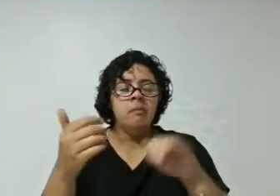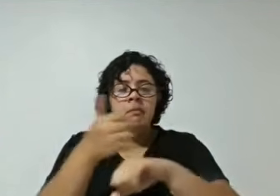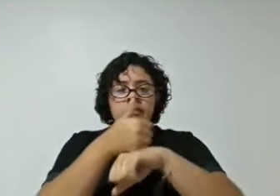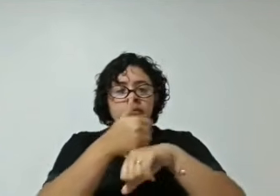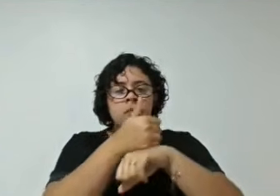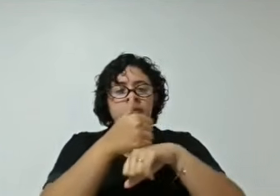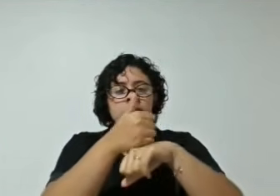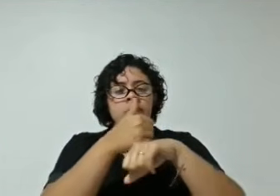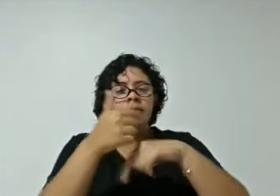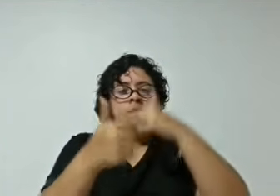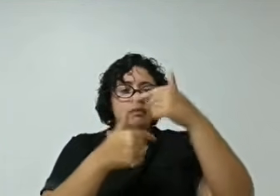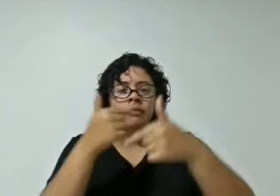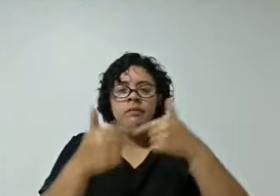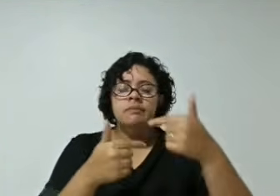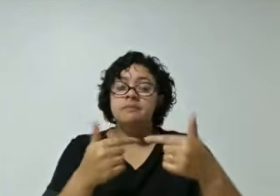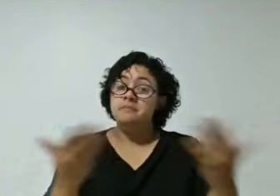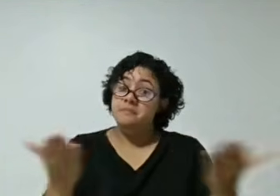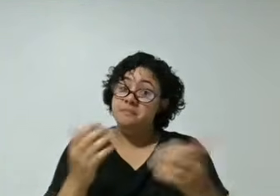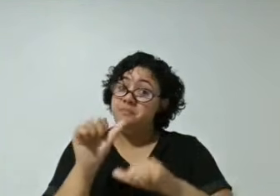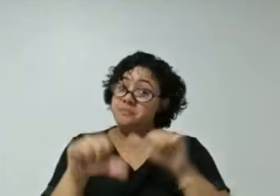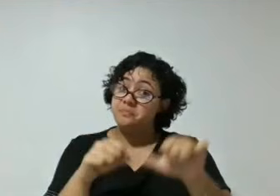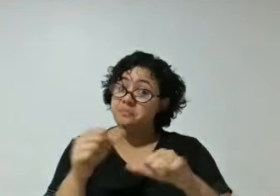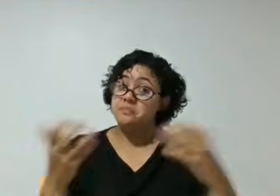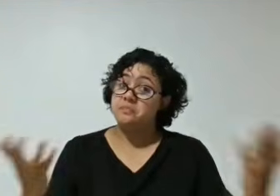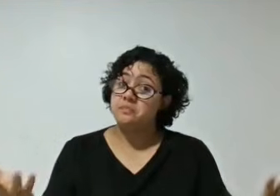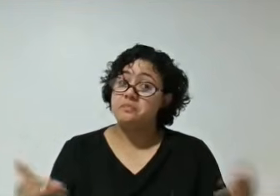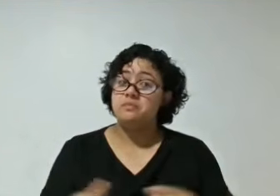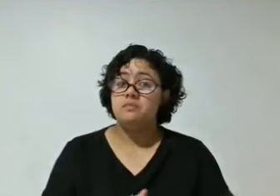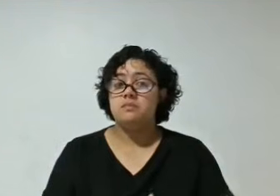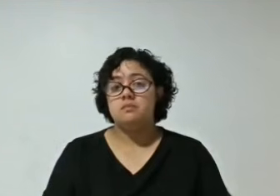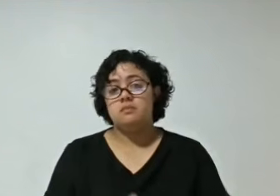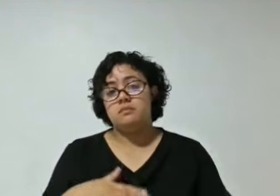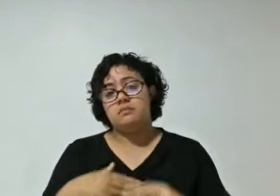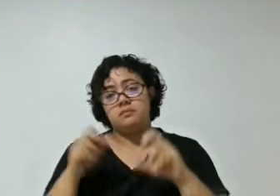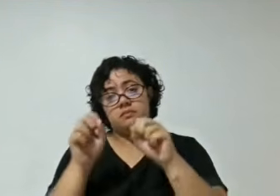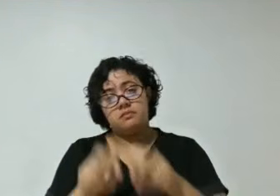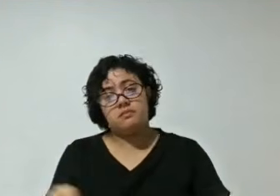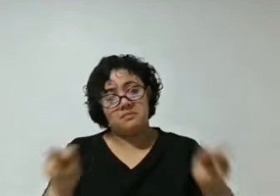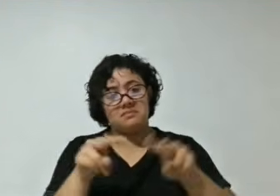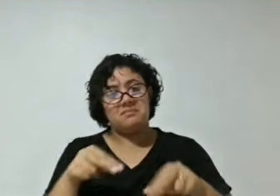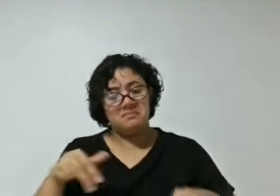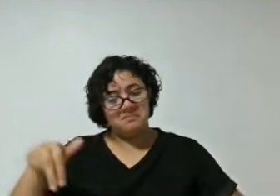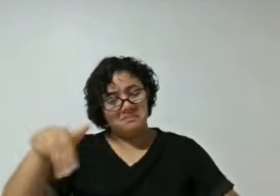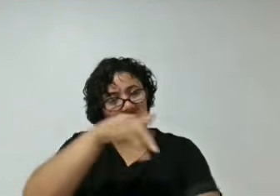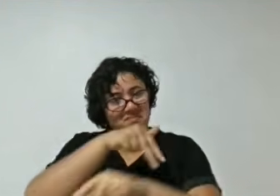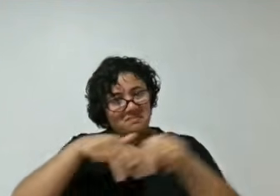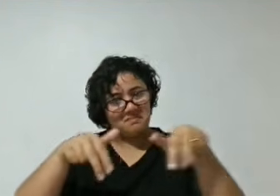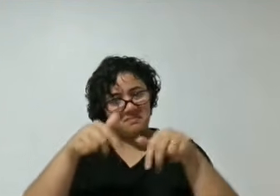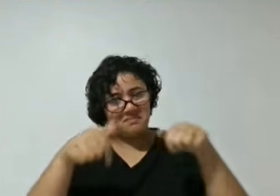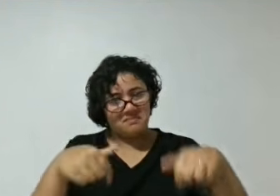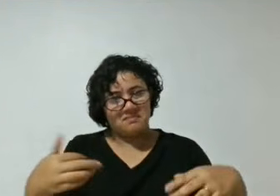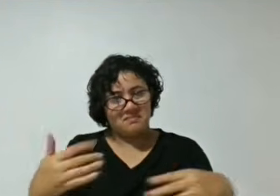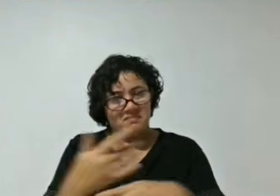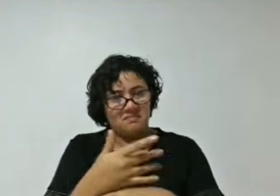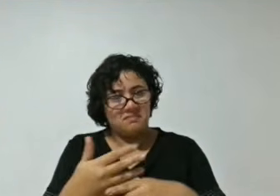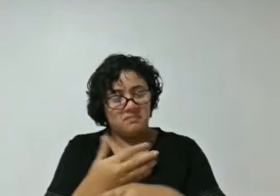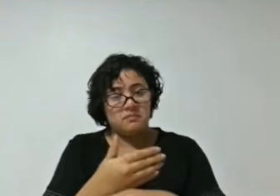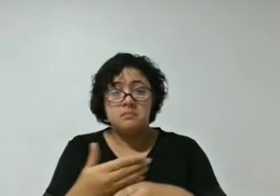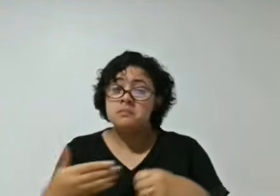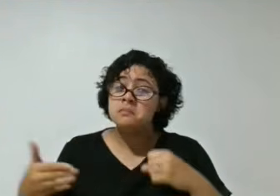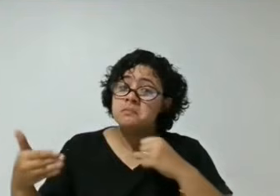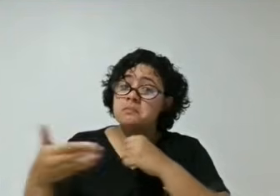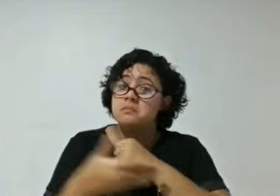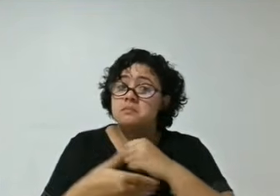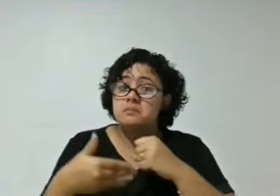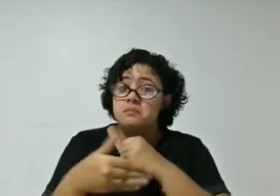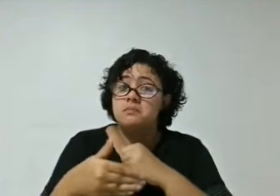gente. Olha, uma visão que eu acumulei nessas minhas andanças pela cidade é que, basicamente, como a